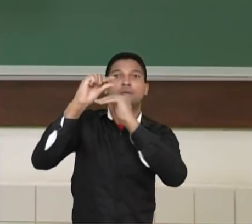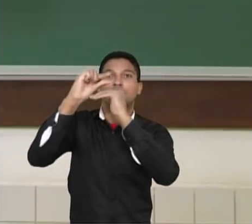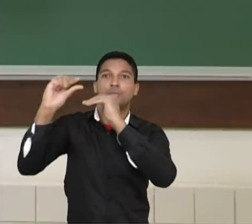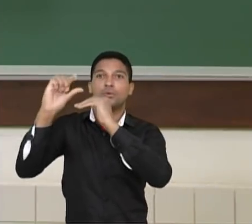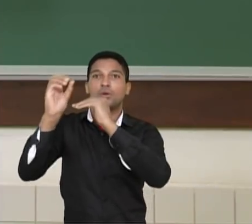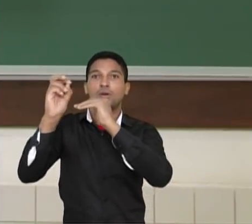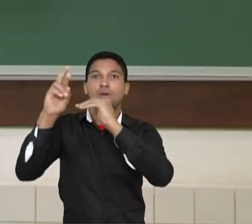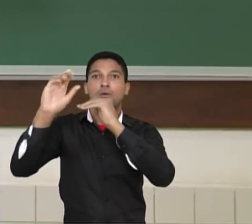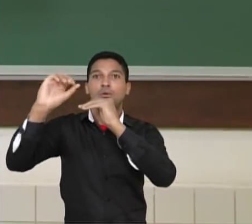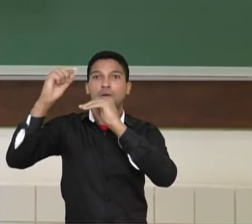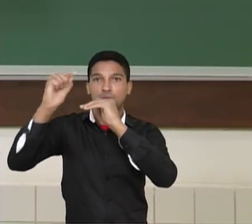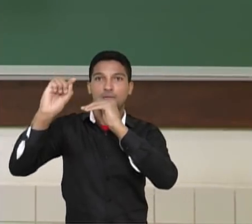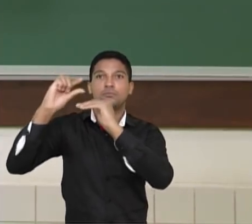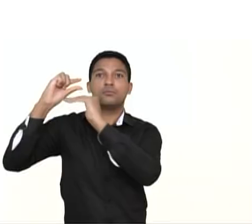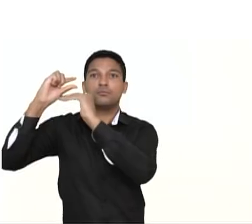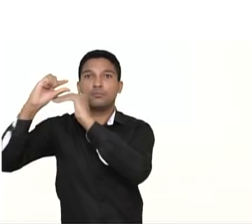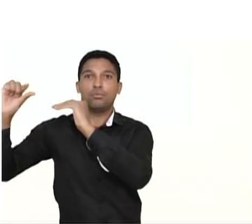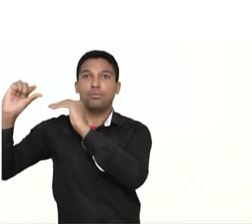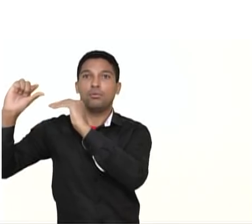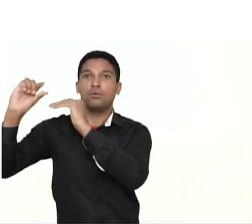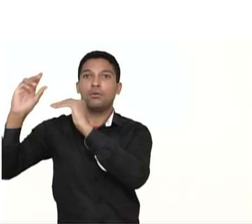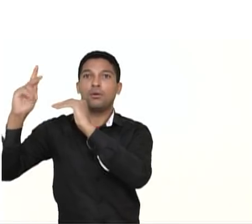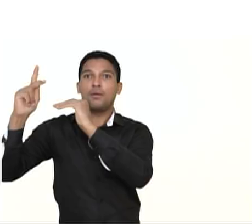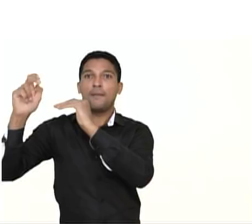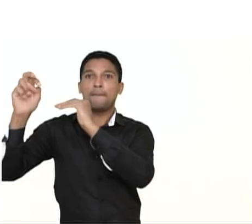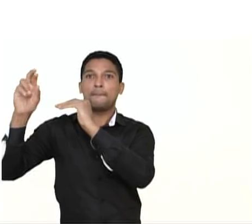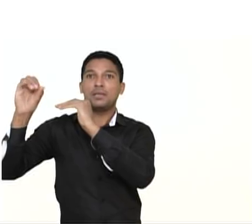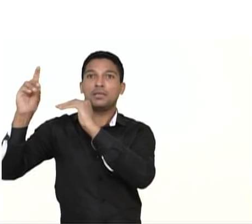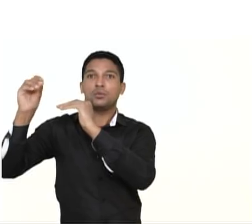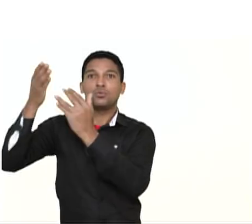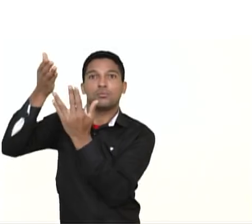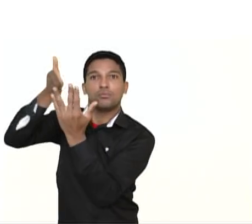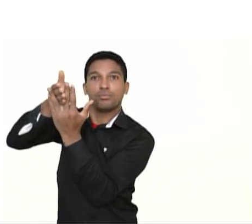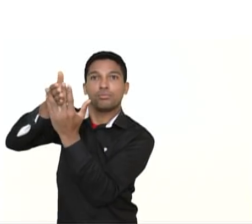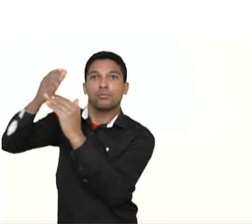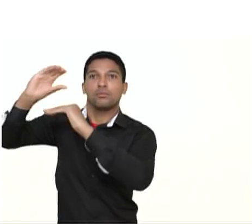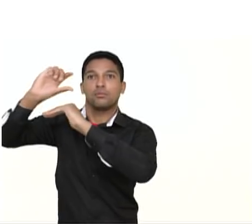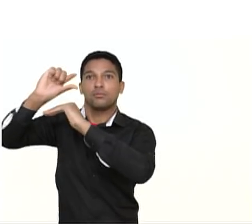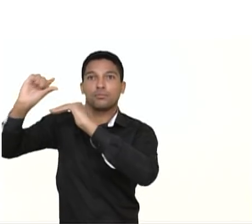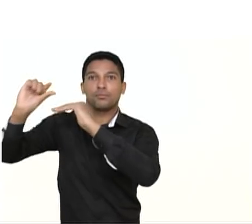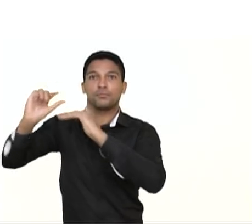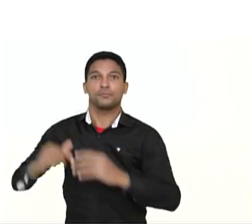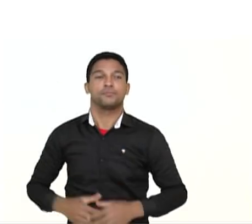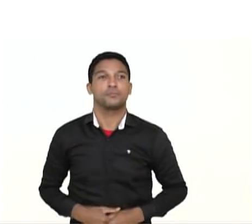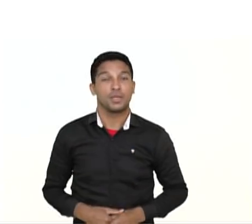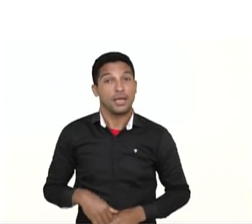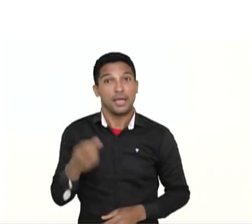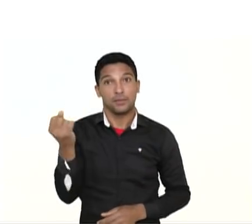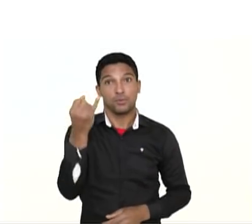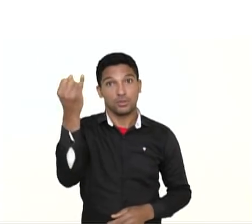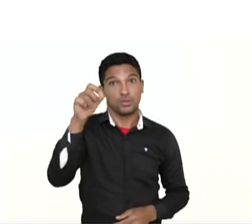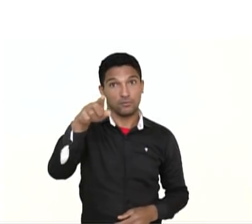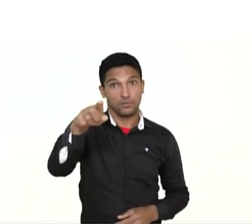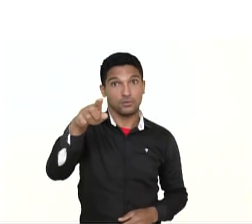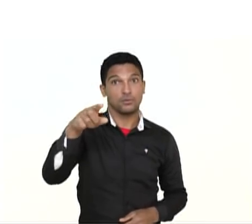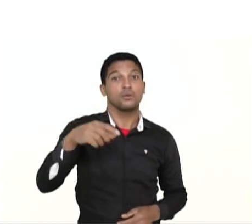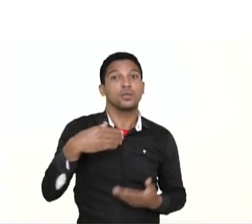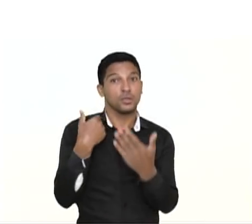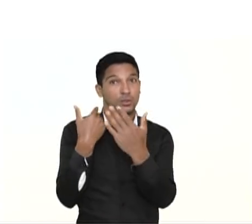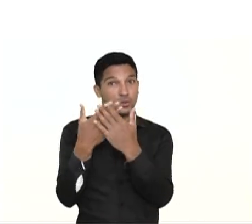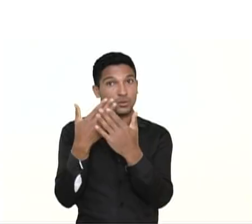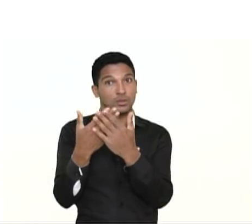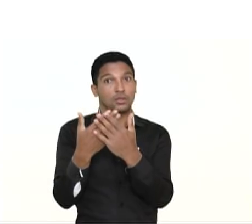importantes para serem trabalhados e analisados dentro da nossa construção, dentro da nossa